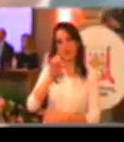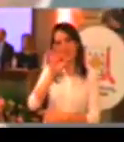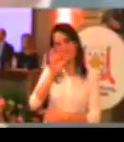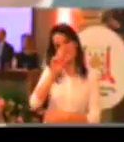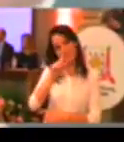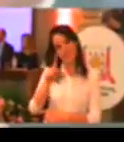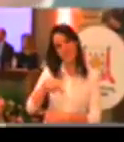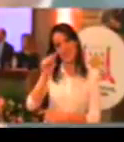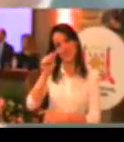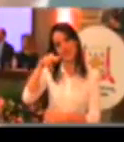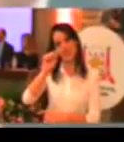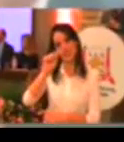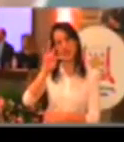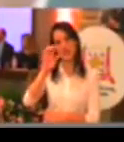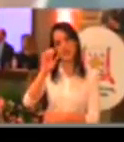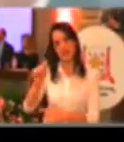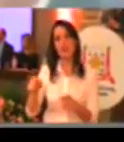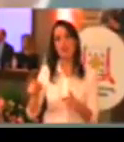Zanata,